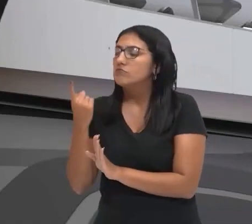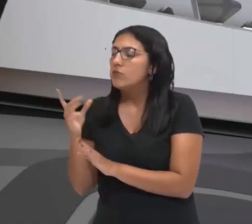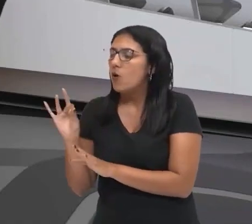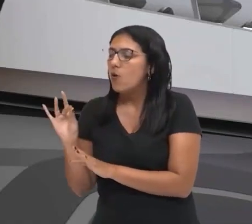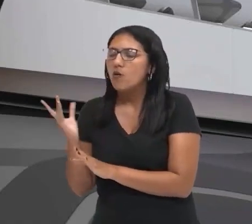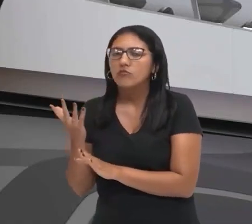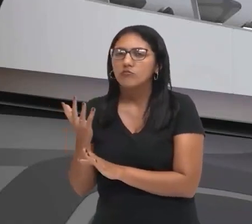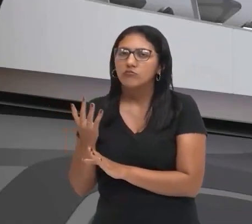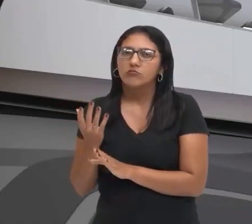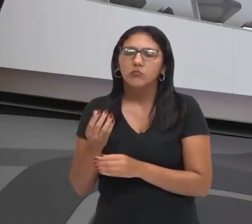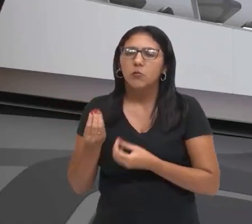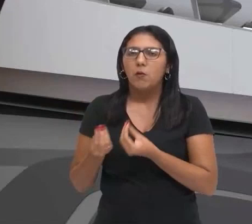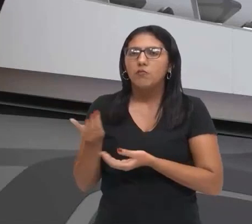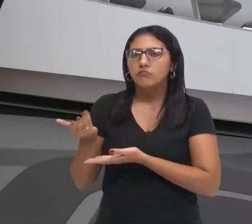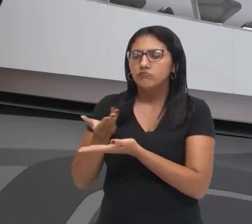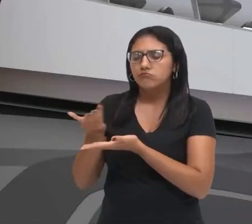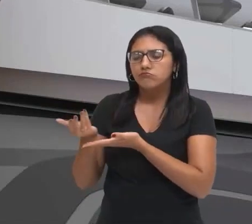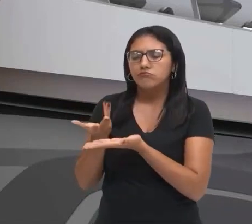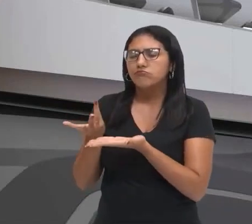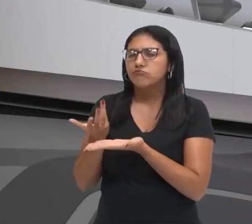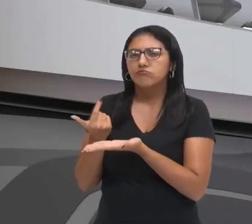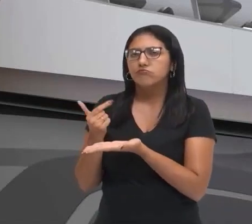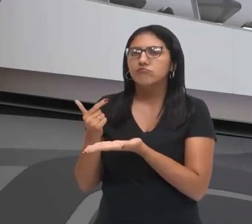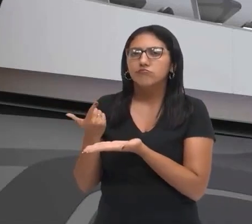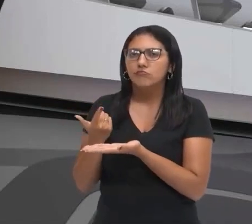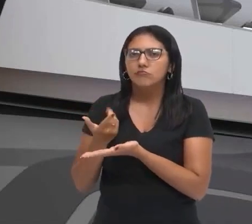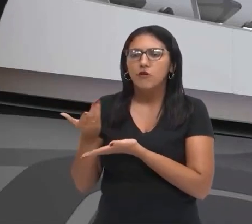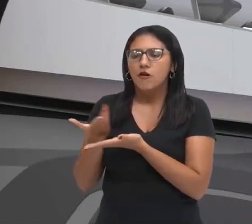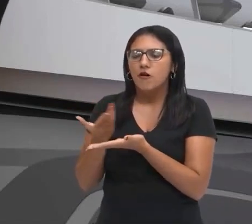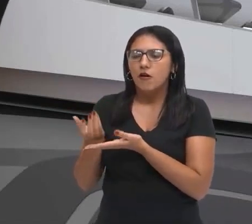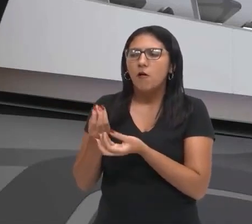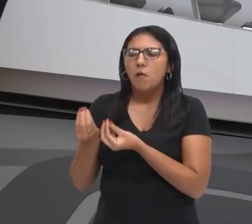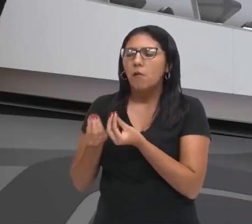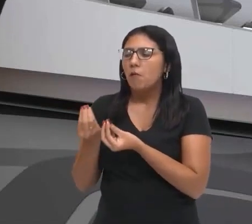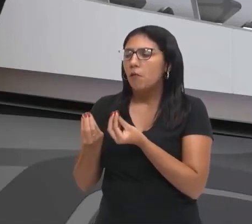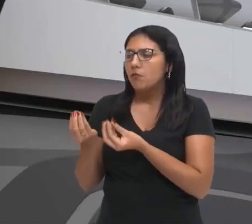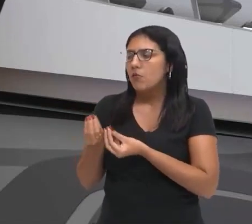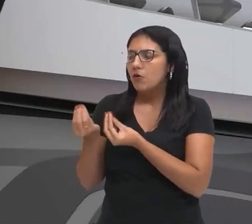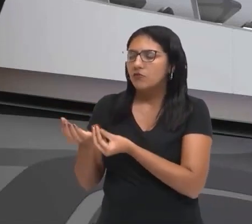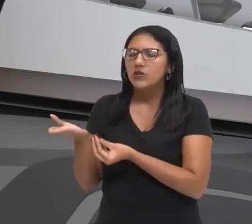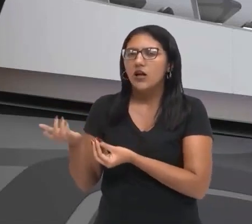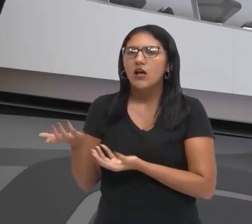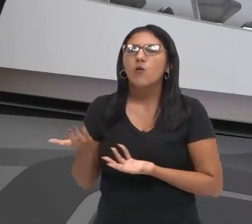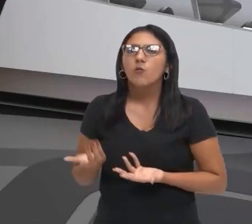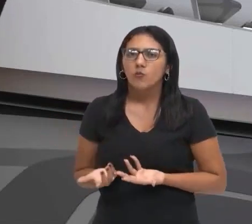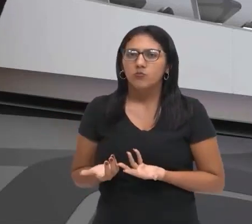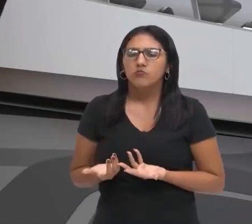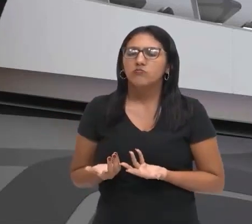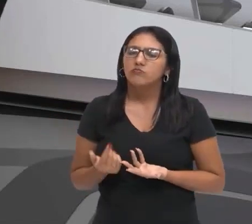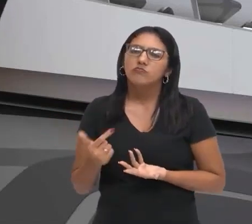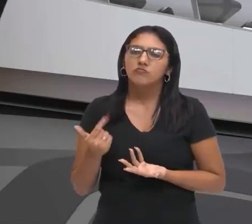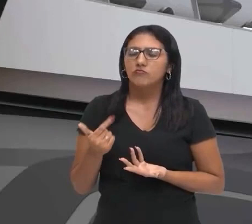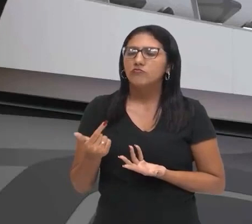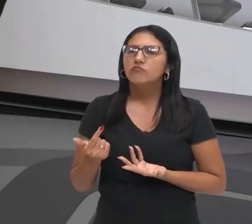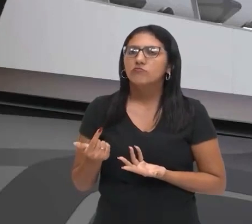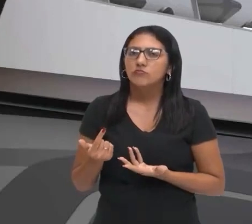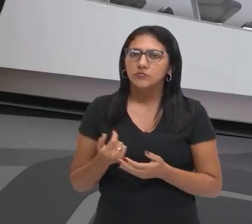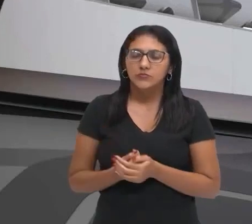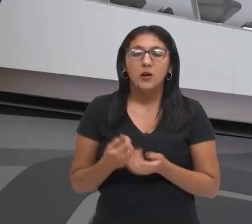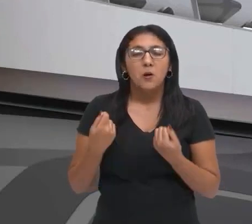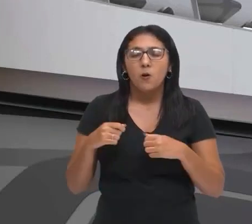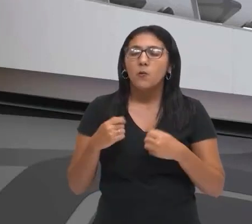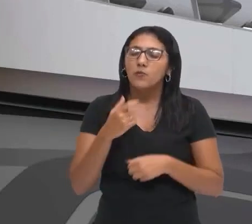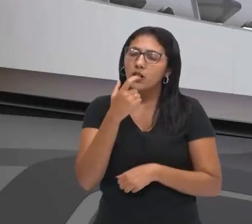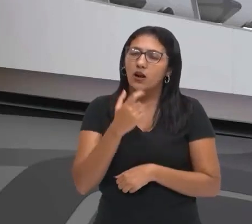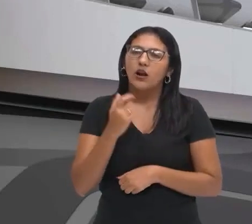E o que eu vou contribuir? Qual vai ser a minha colaboração nesse momento dessa aprendizagem entre pares? Eu também tenho que